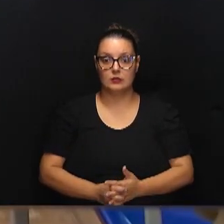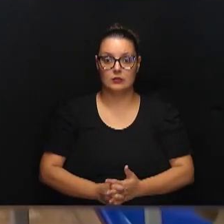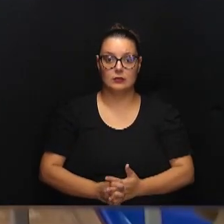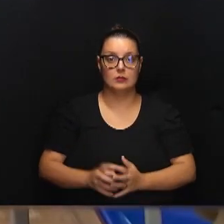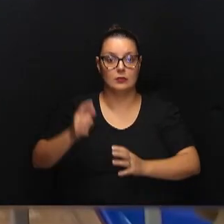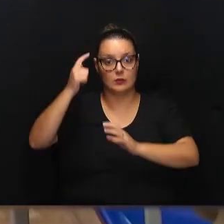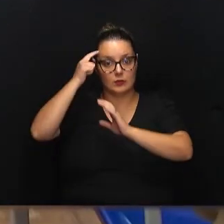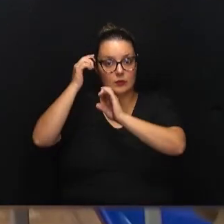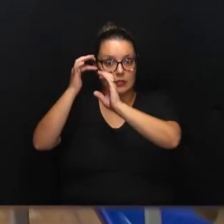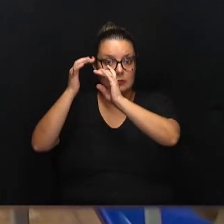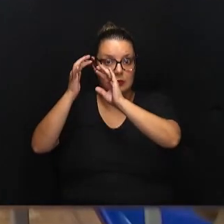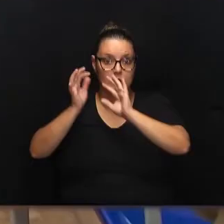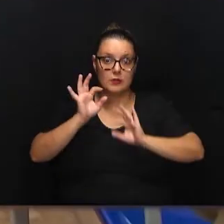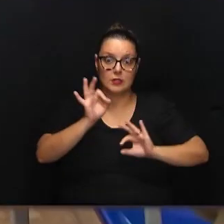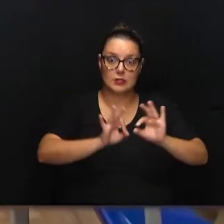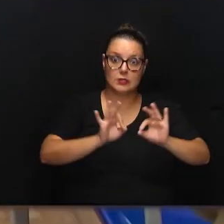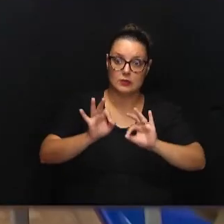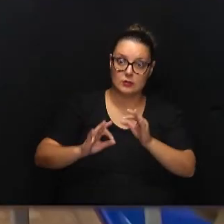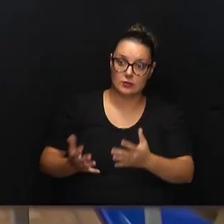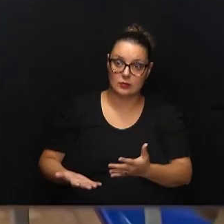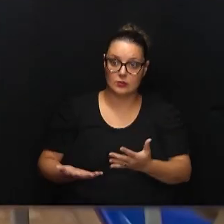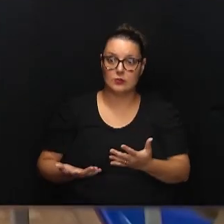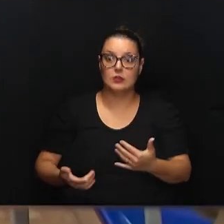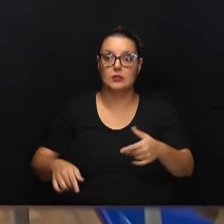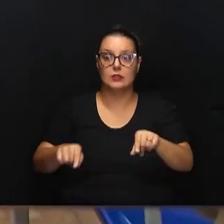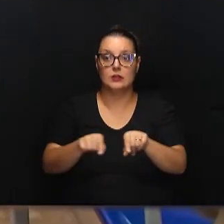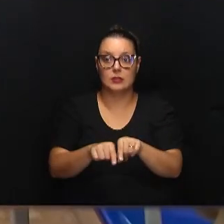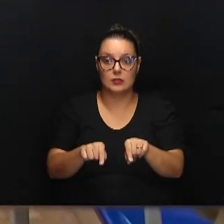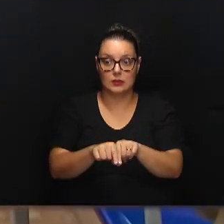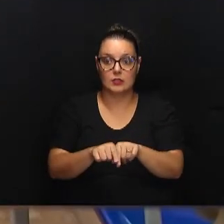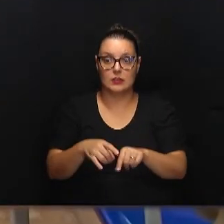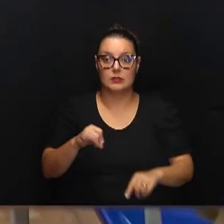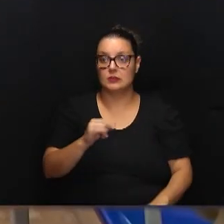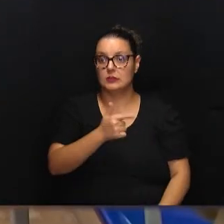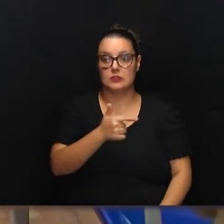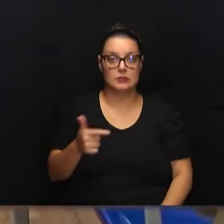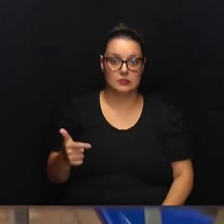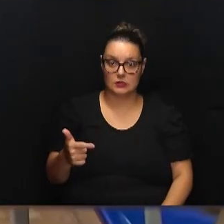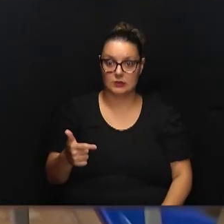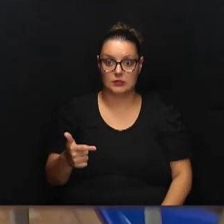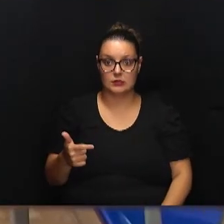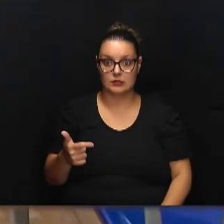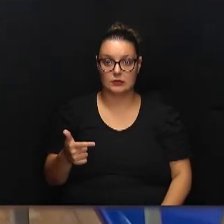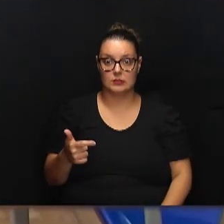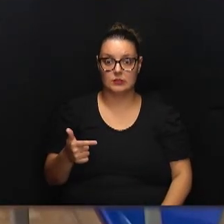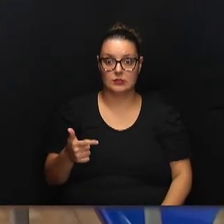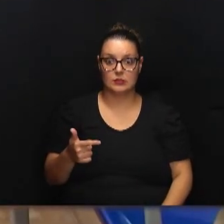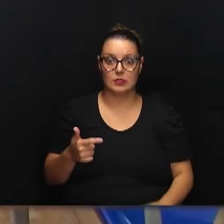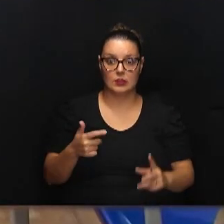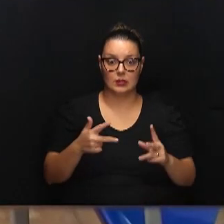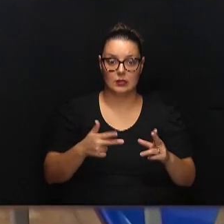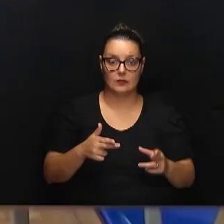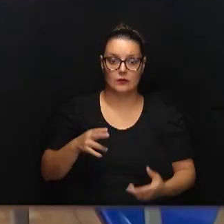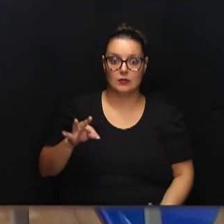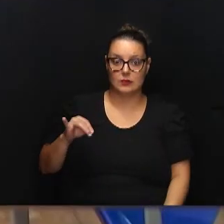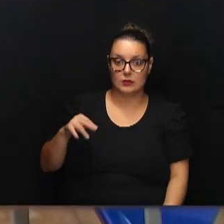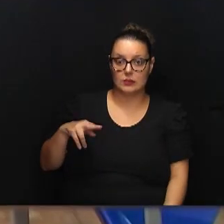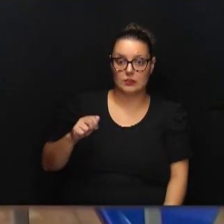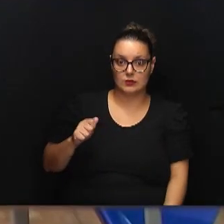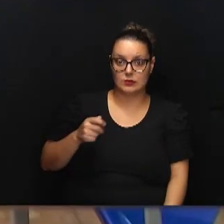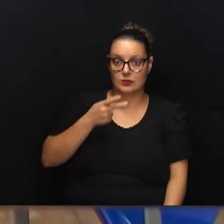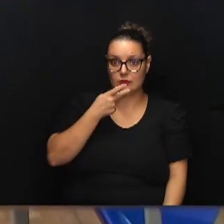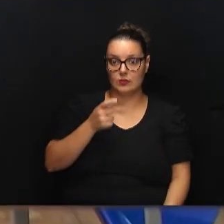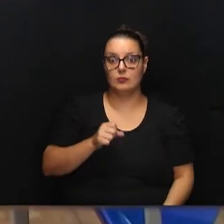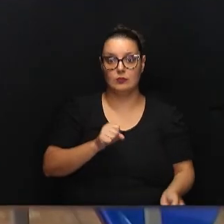pensar nesse planejamento, inclusive, se não tiver, como a própria, acho que foi a Tina que falou, né, que o poder